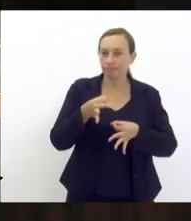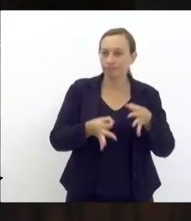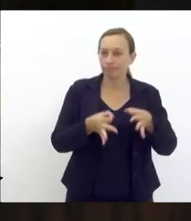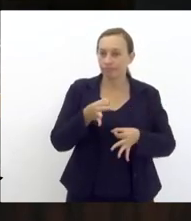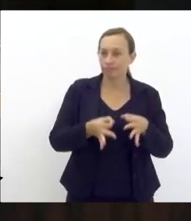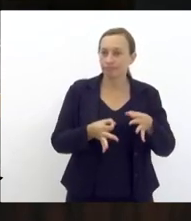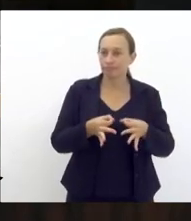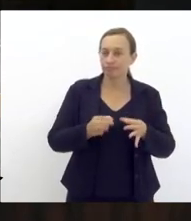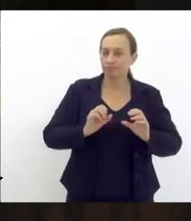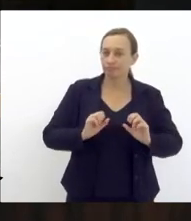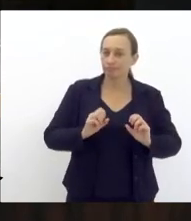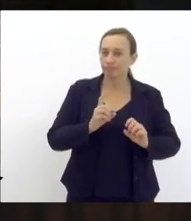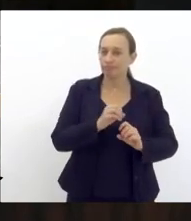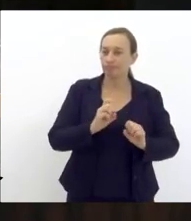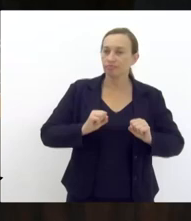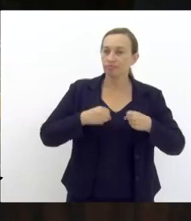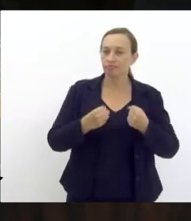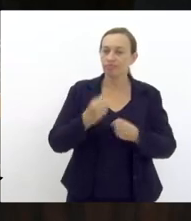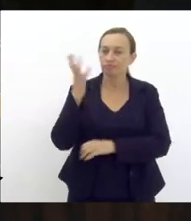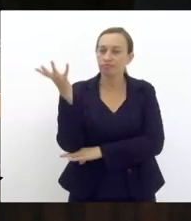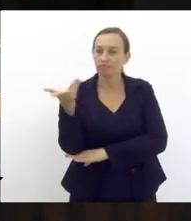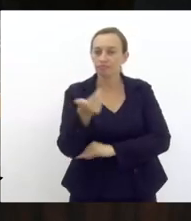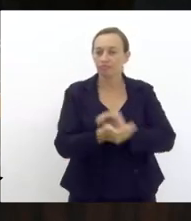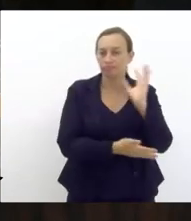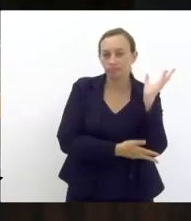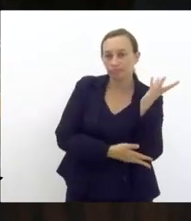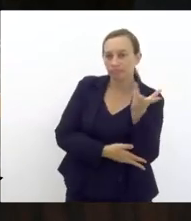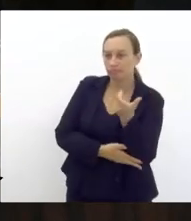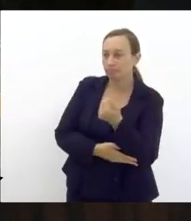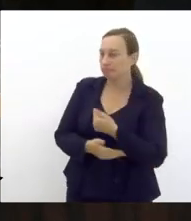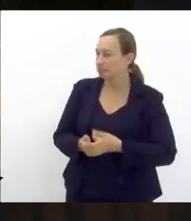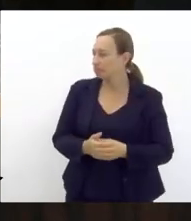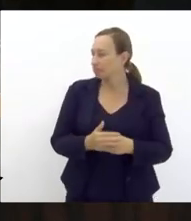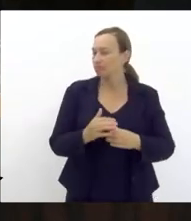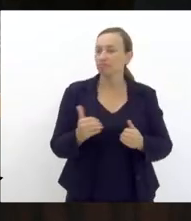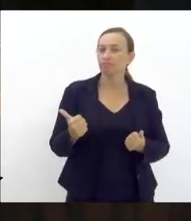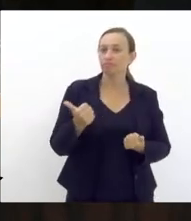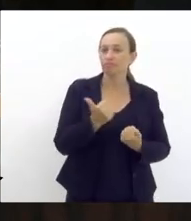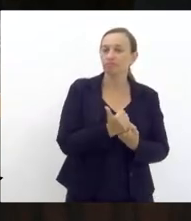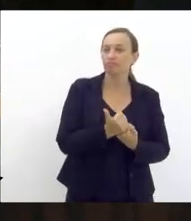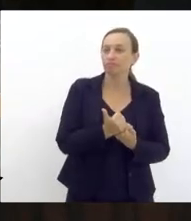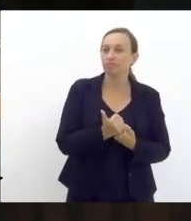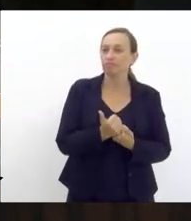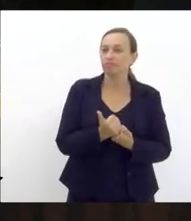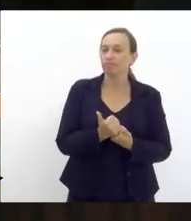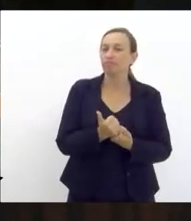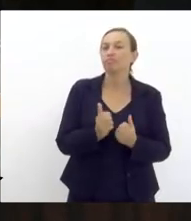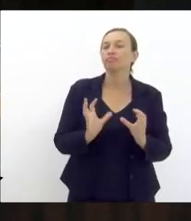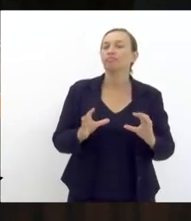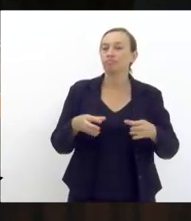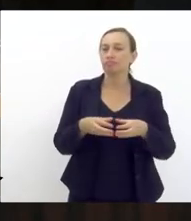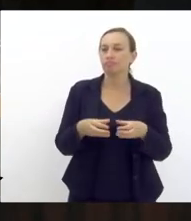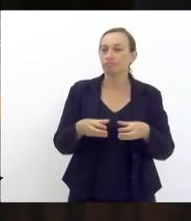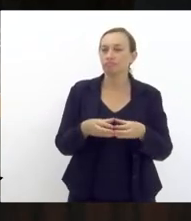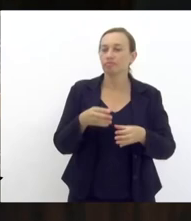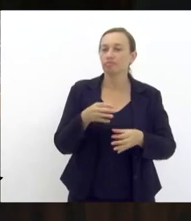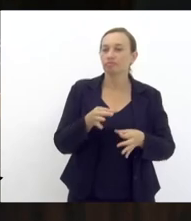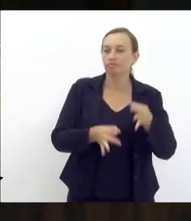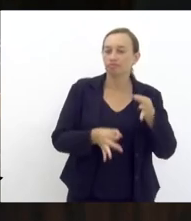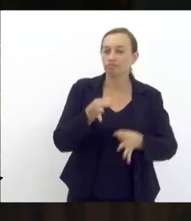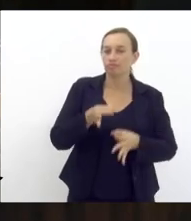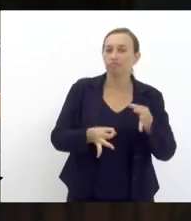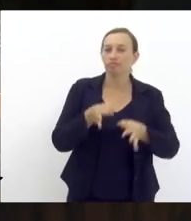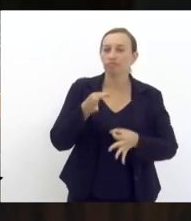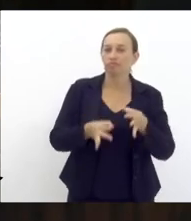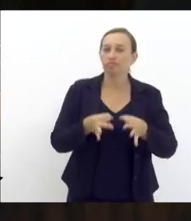de Defesa do meio ambiente favorável com o substituto ativo da comissão de constituição e